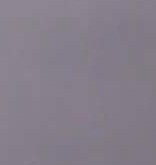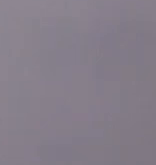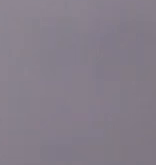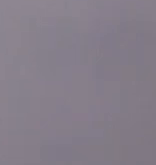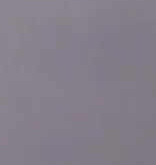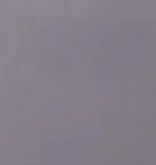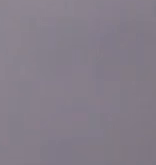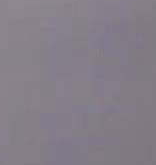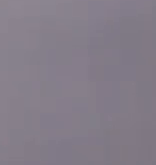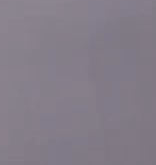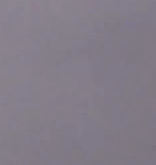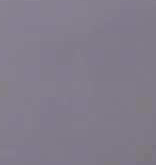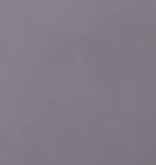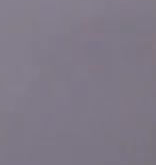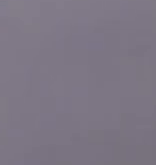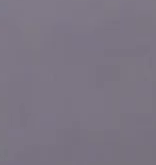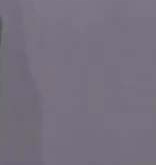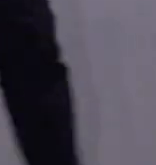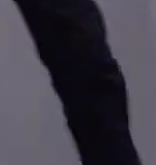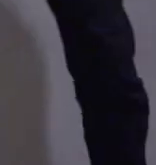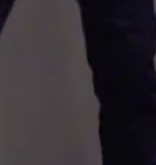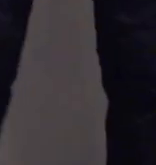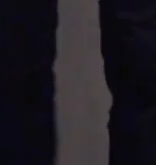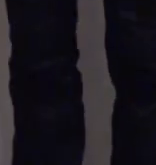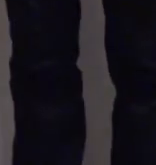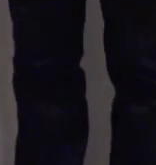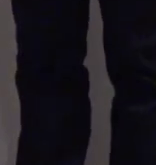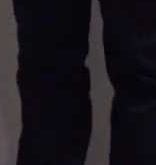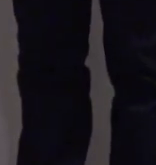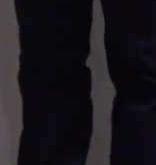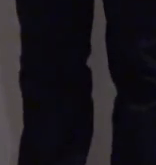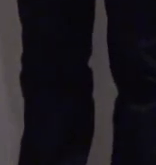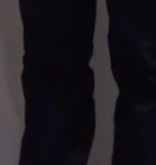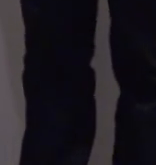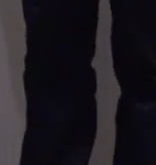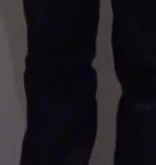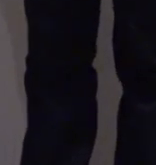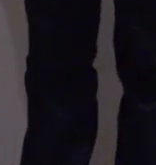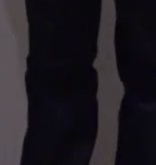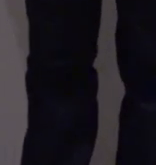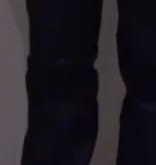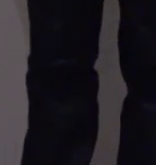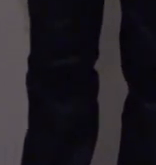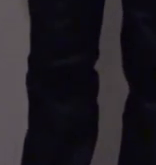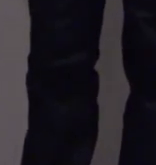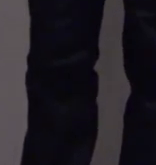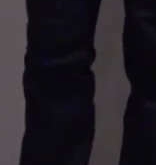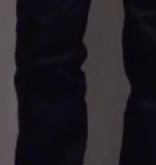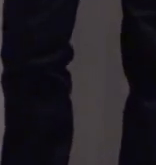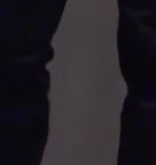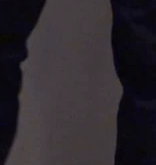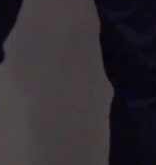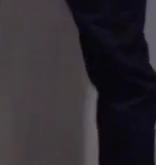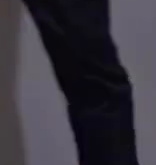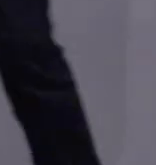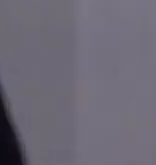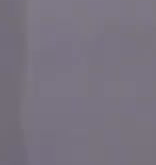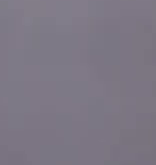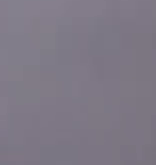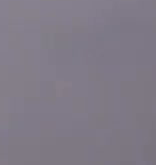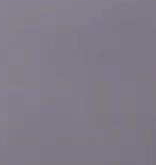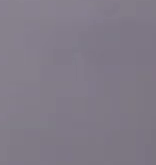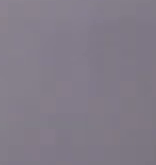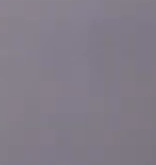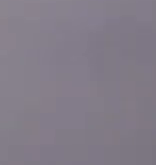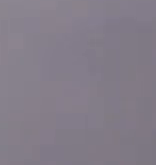Crianças e Adolescentes é uma medida excepcional e provisório para crianças e adolescentes afastados do seu convívio familiar